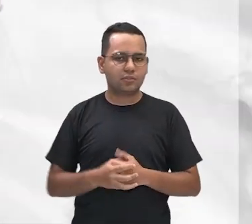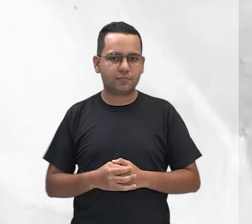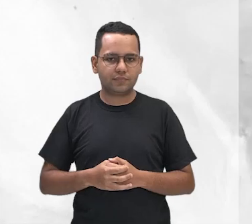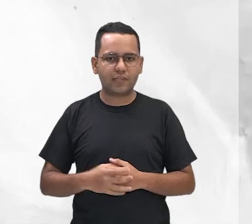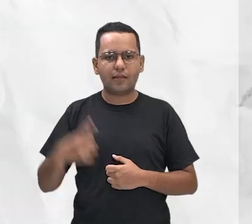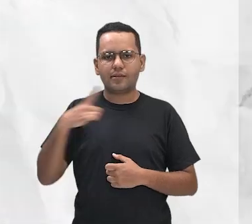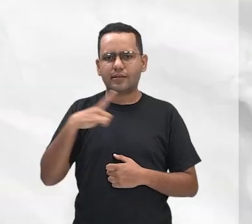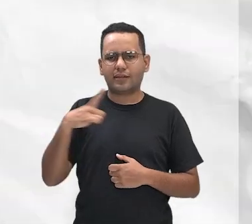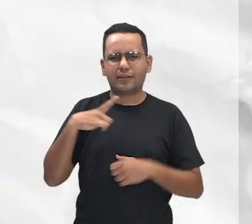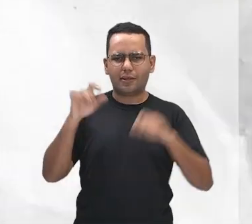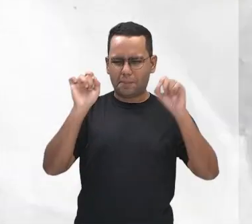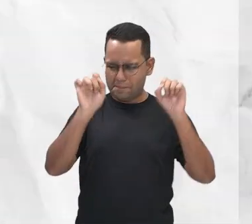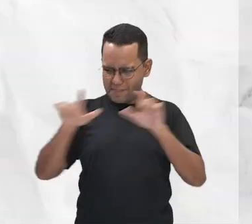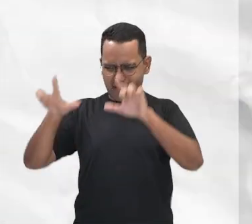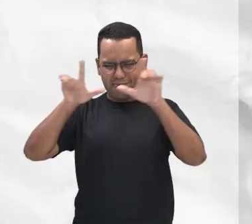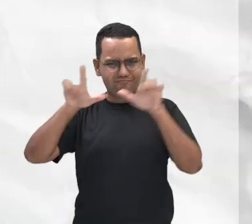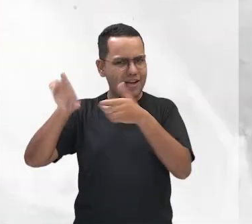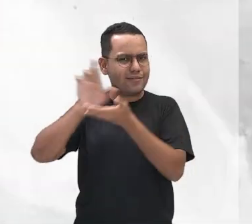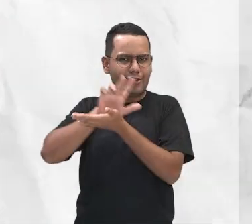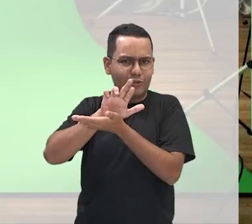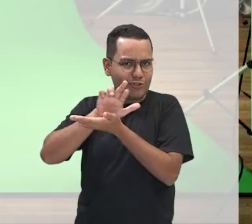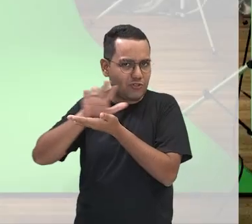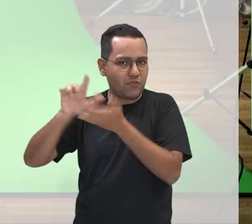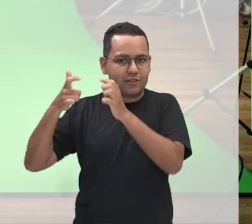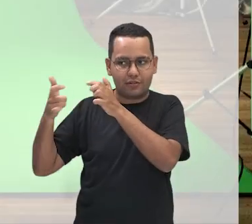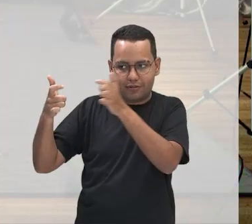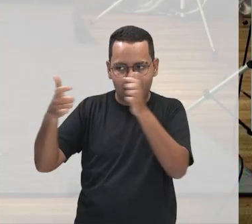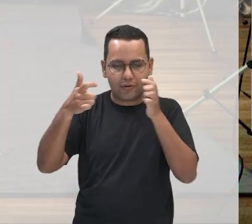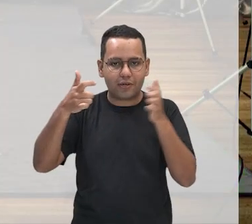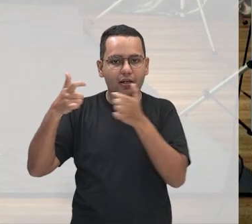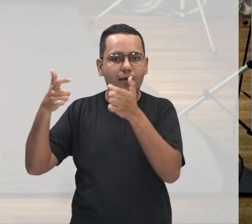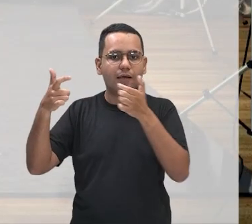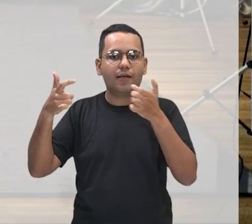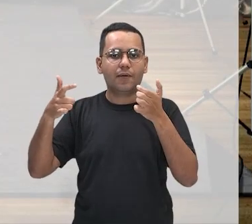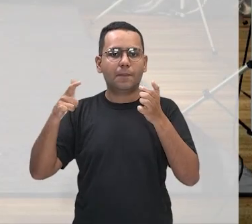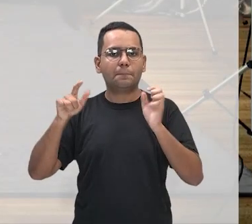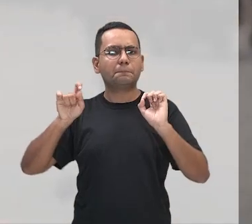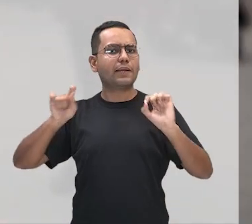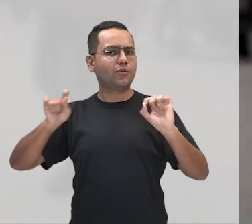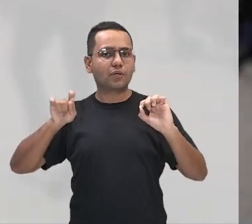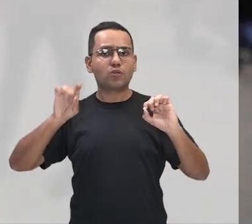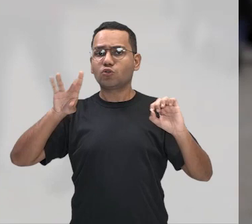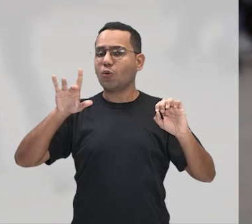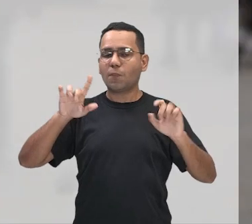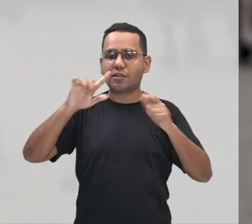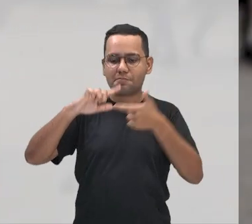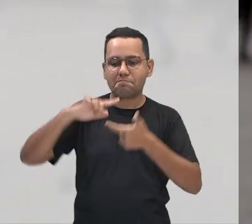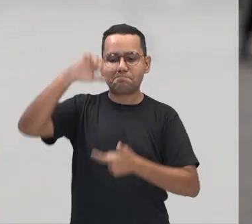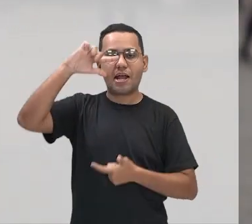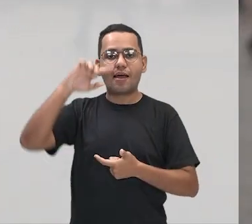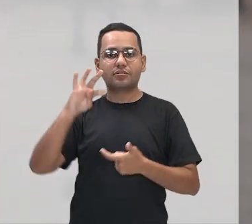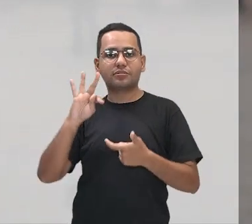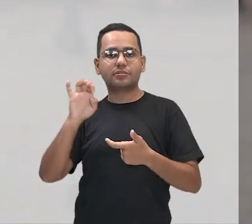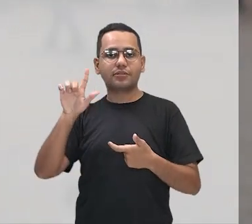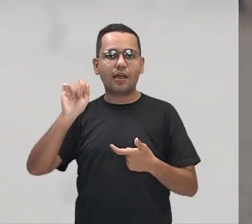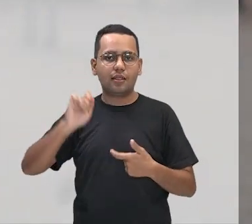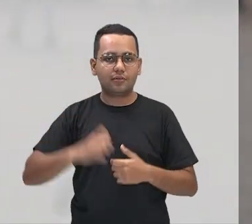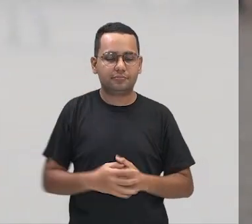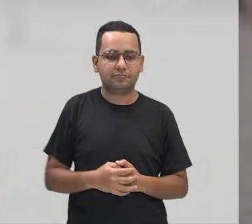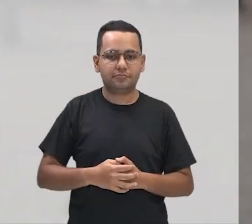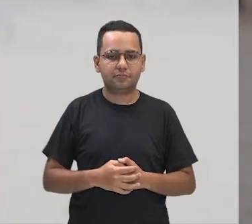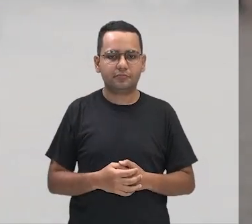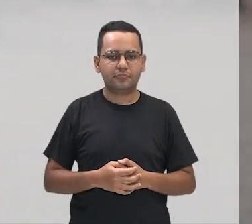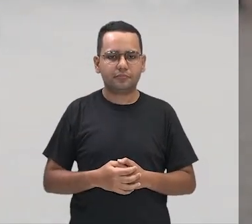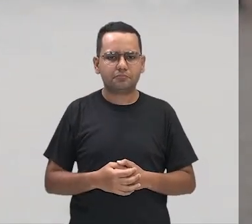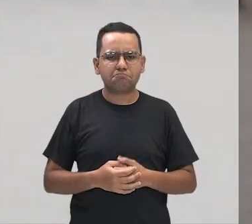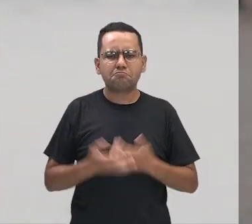vários cenários, os mais diversos que vocês podem imaginar, utilizando apenas uma tela. Então vamos ver agora o que o Chroma Key pode